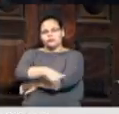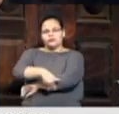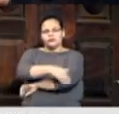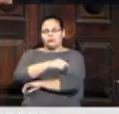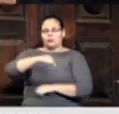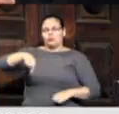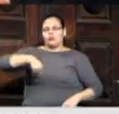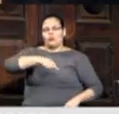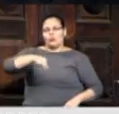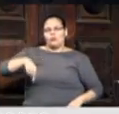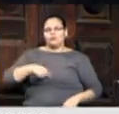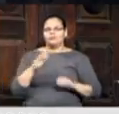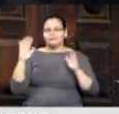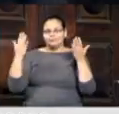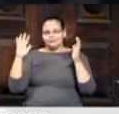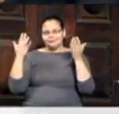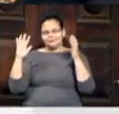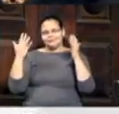de nós.